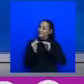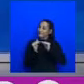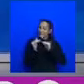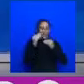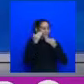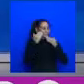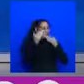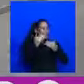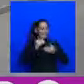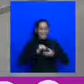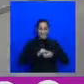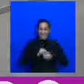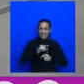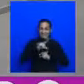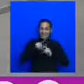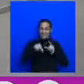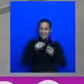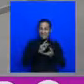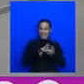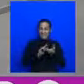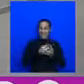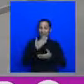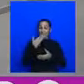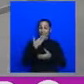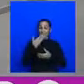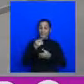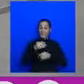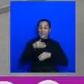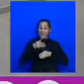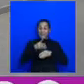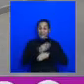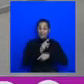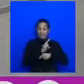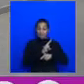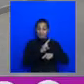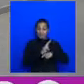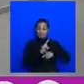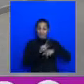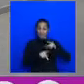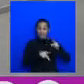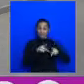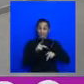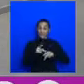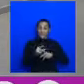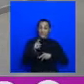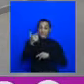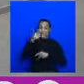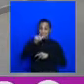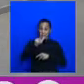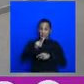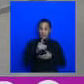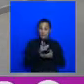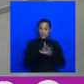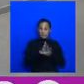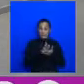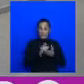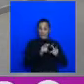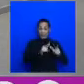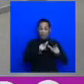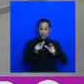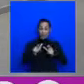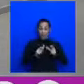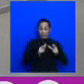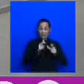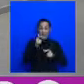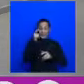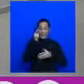confirmo. Obrigado. Este foi o sorteio da Loto Fácil, validado por nossas auditoras populares. Logo após a apuração, você poderá